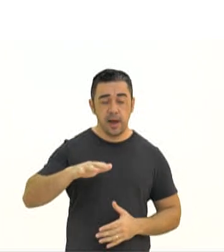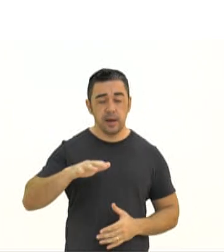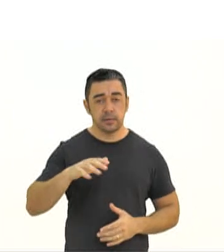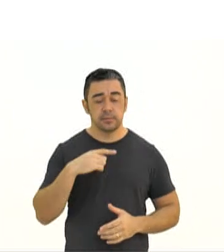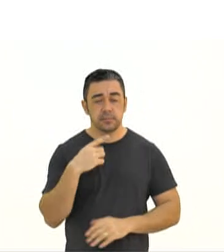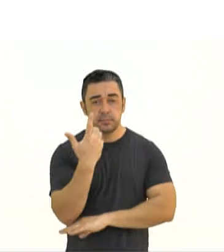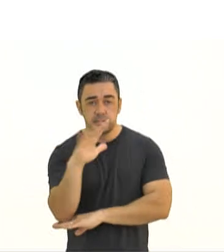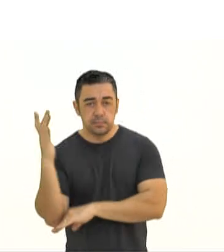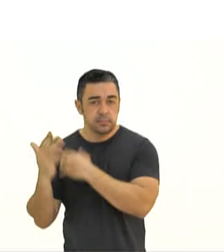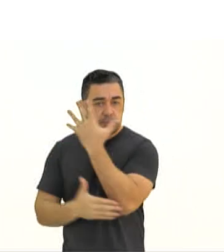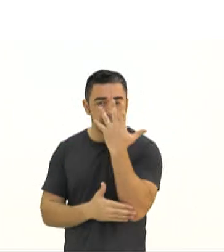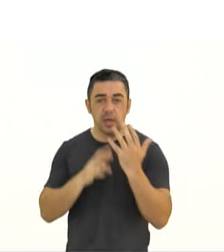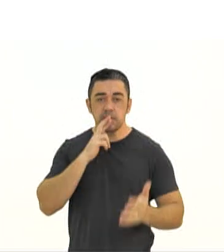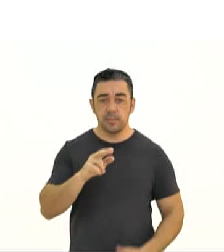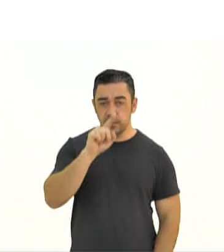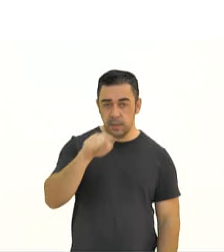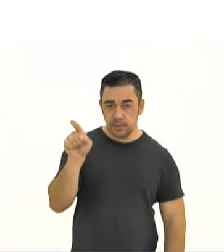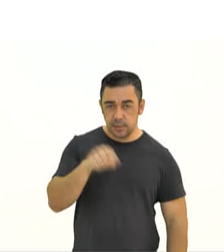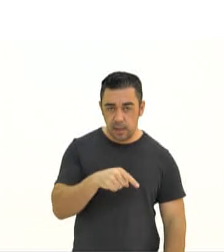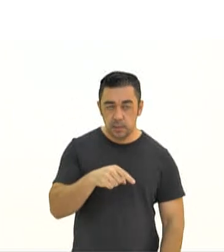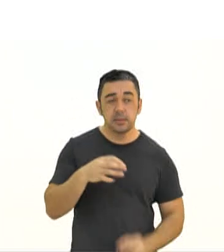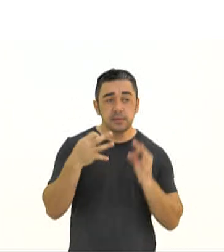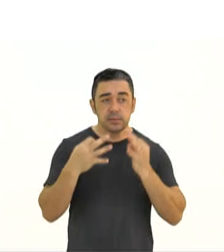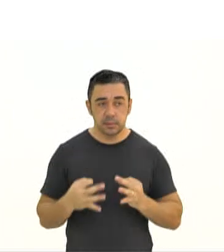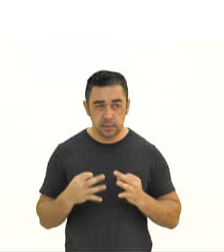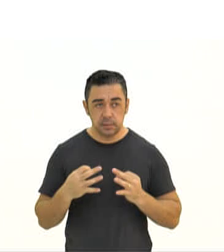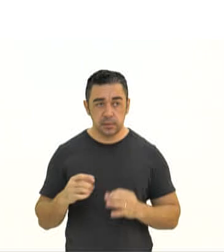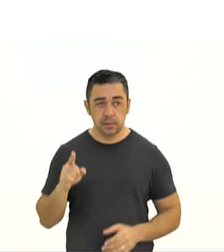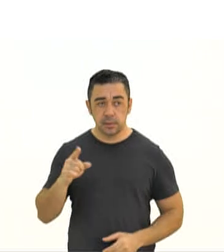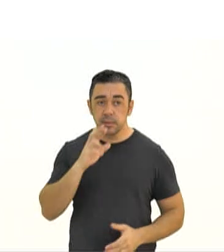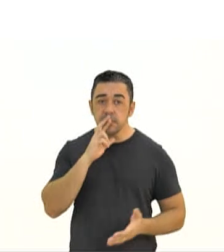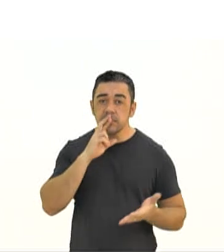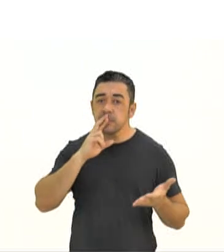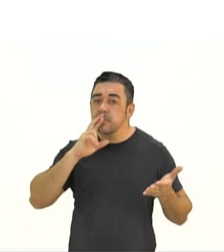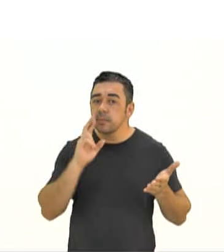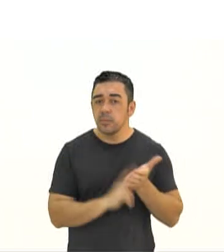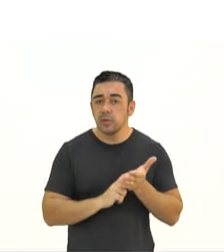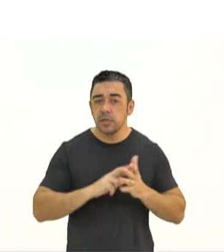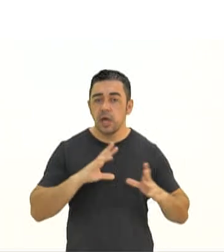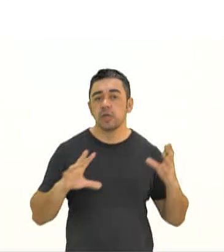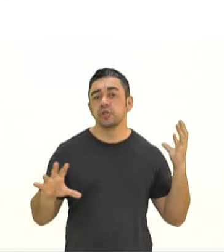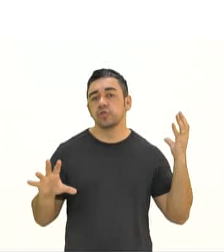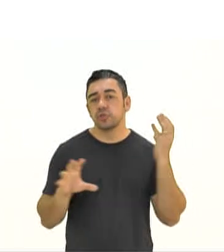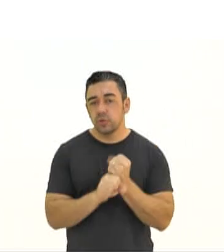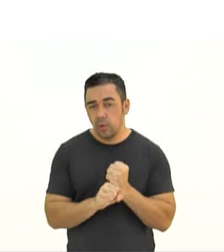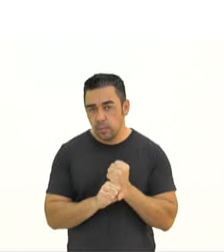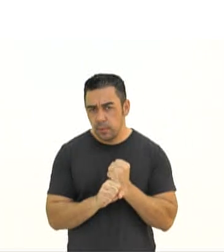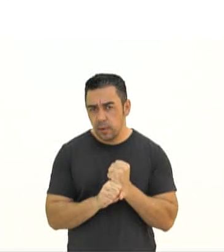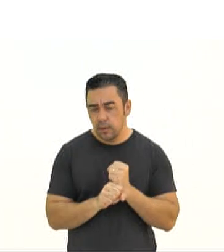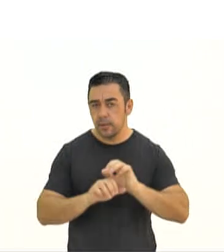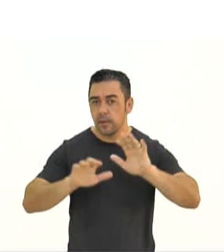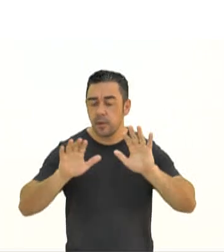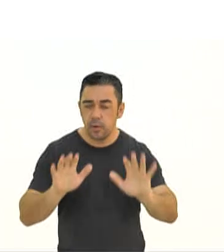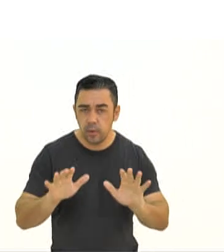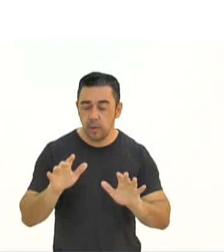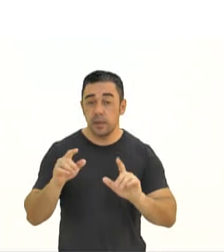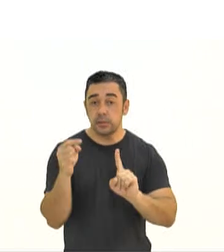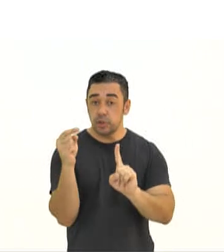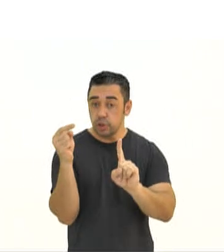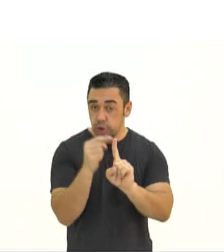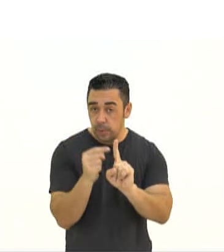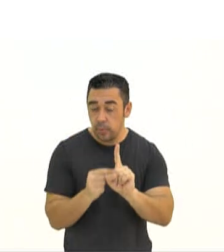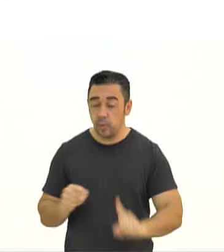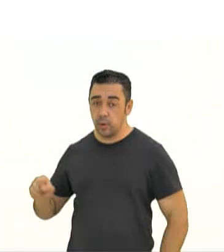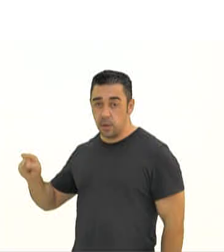assinale e coloquei inclusive igualzinho da questão no cartão resposta a soma das proposições corretas. Então esse tipo de